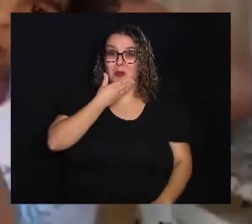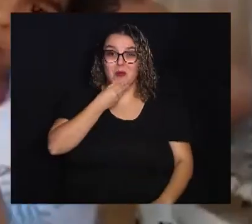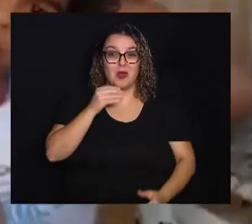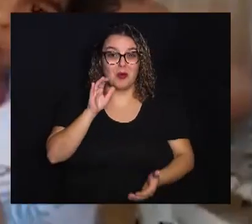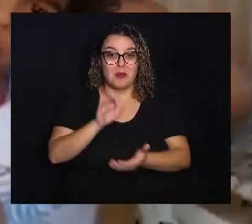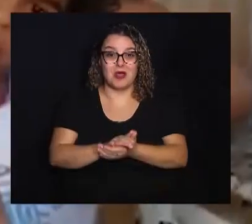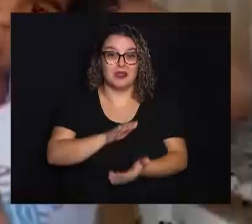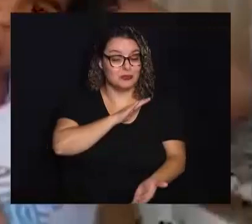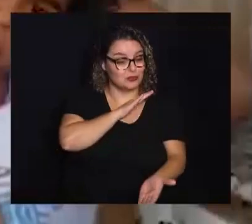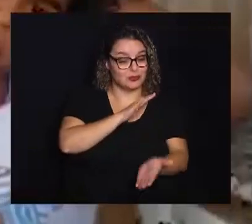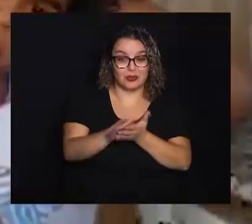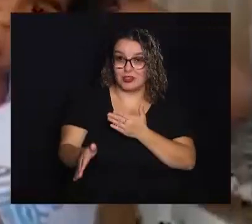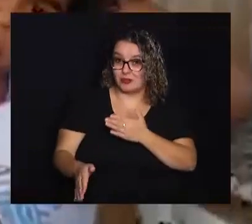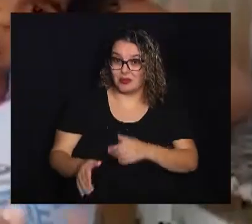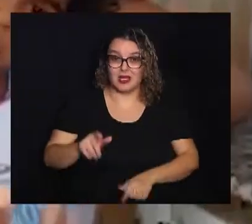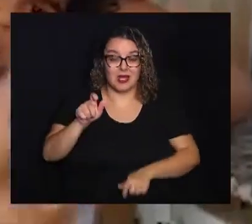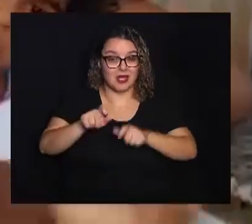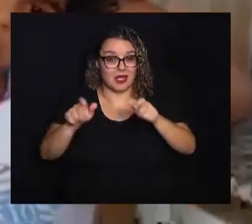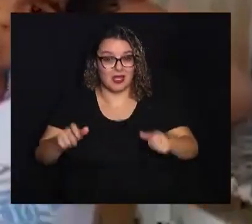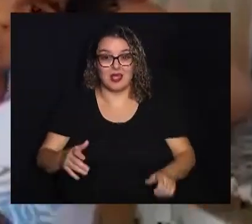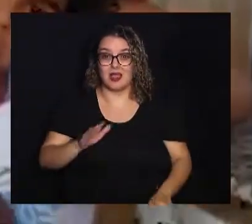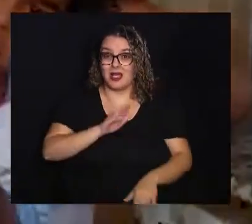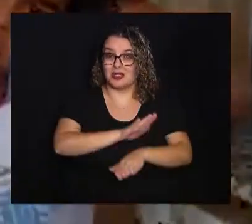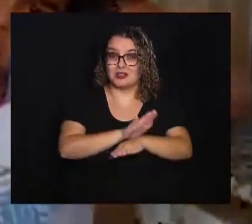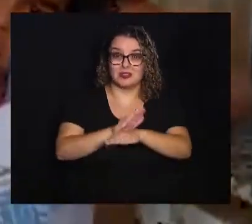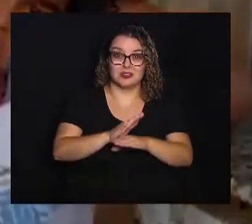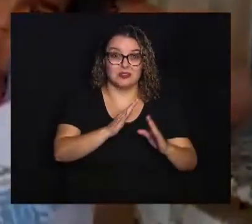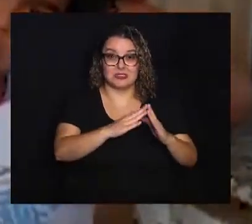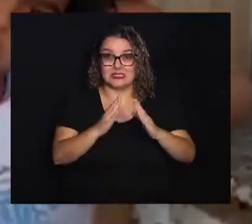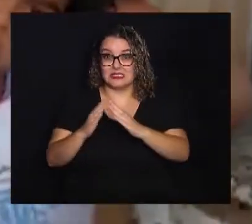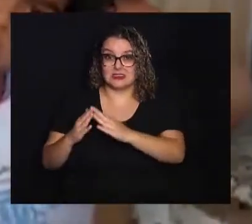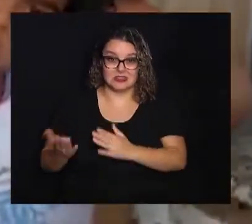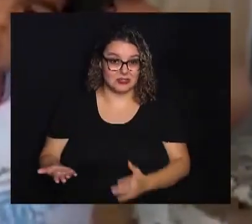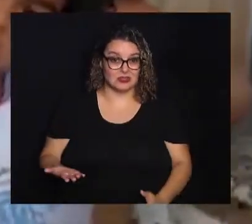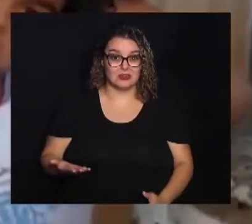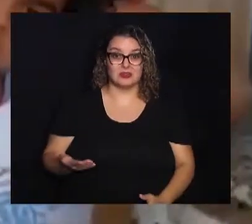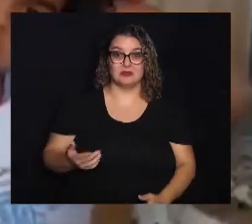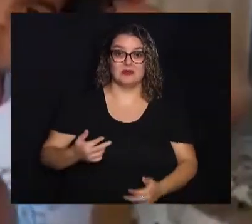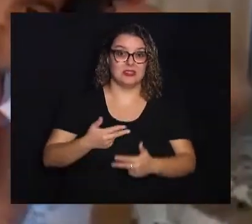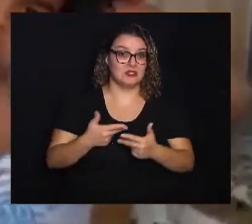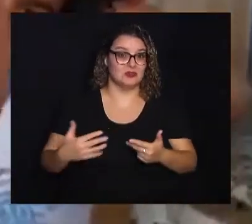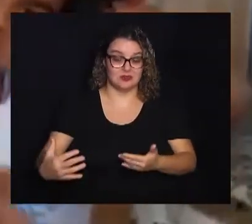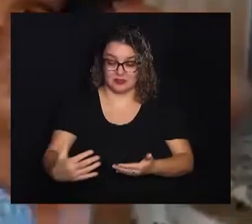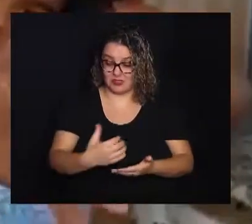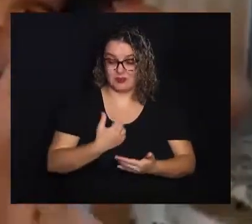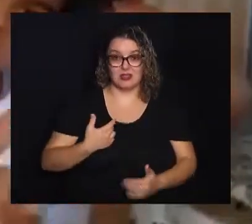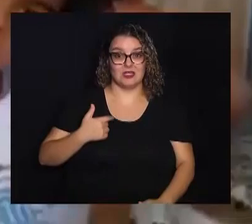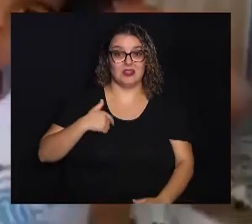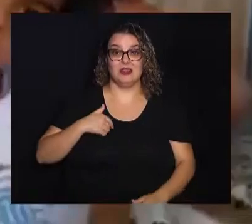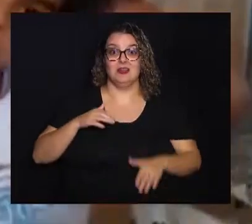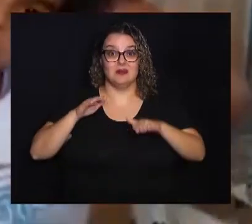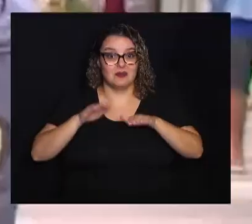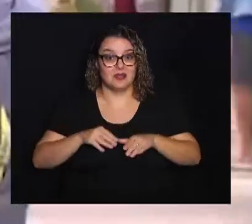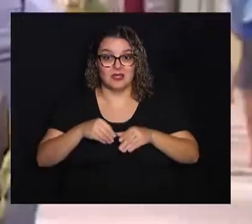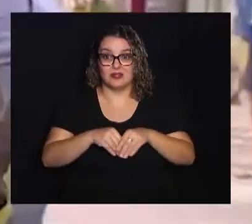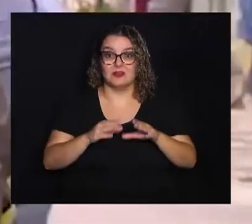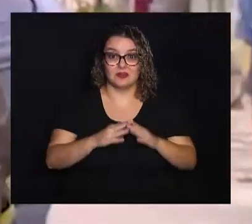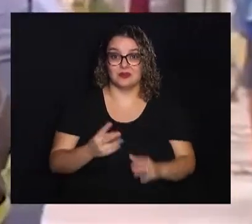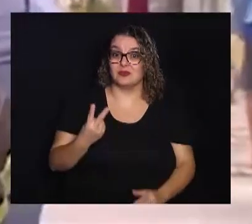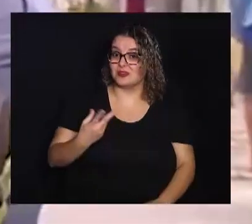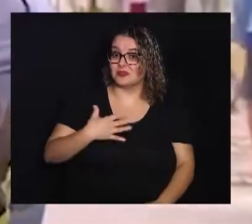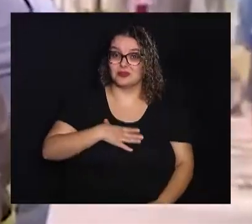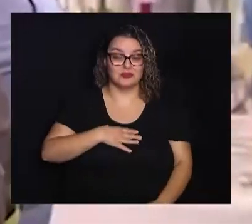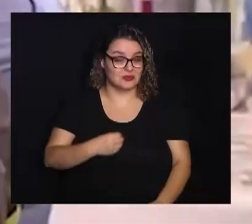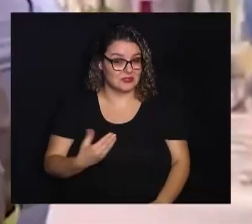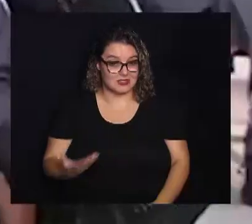que sair para ajudar os meninos, os vizinhos, para tirar as coisas, né? E eu tive que ficar dentro de casa com as duas